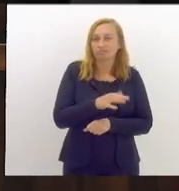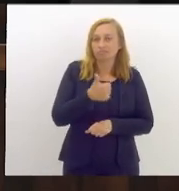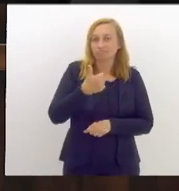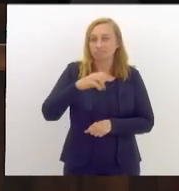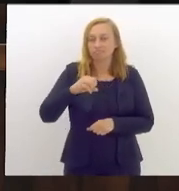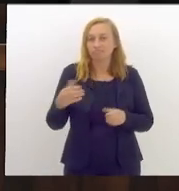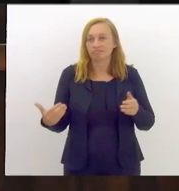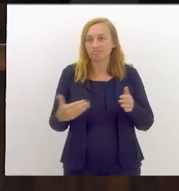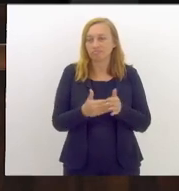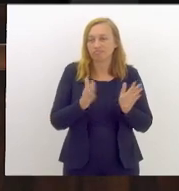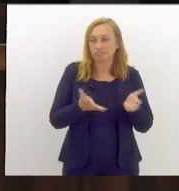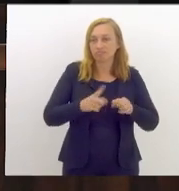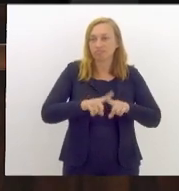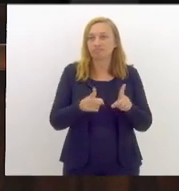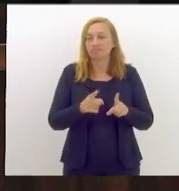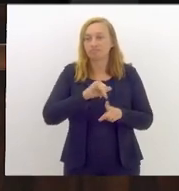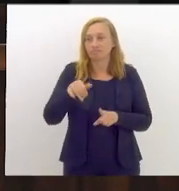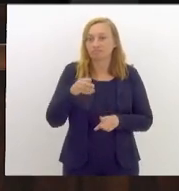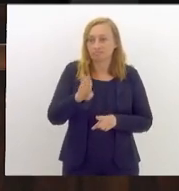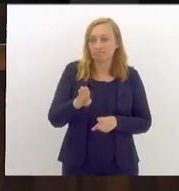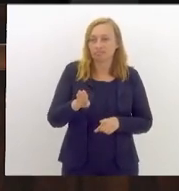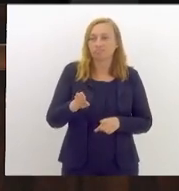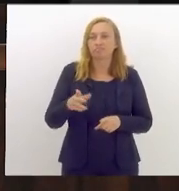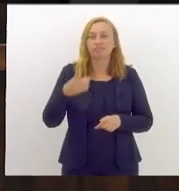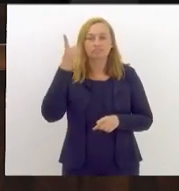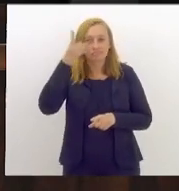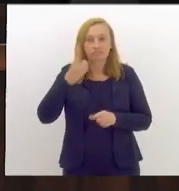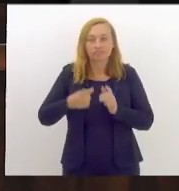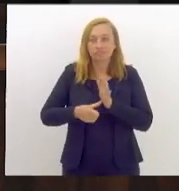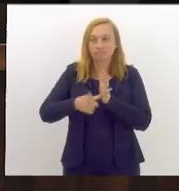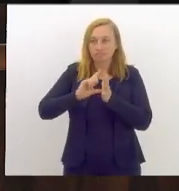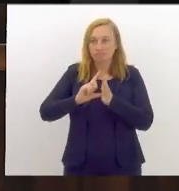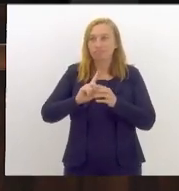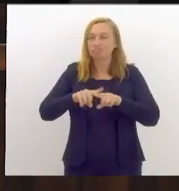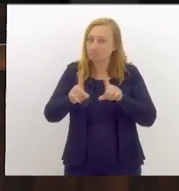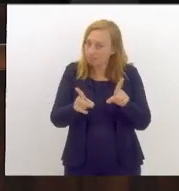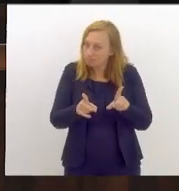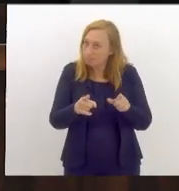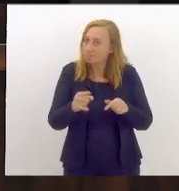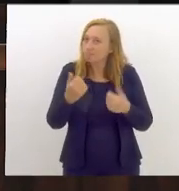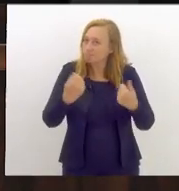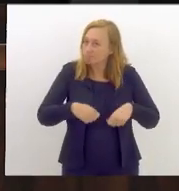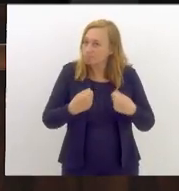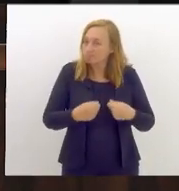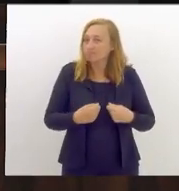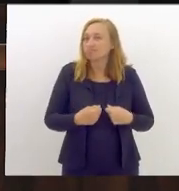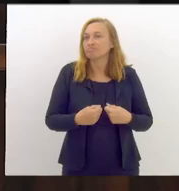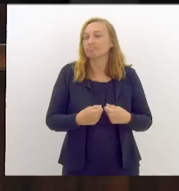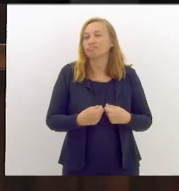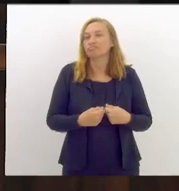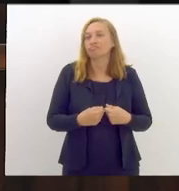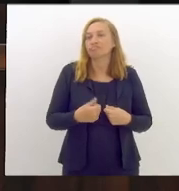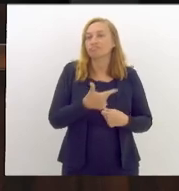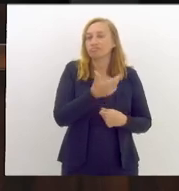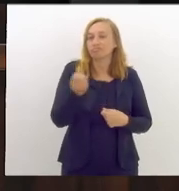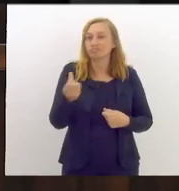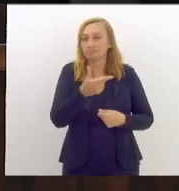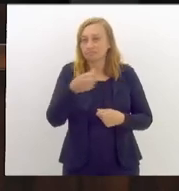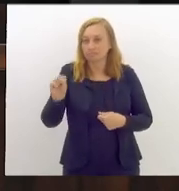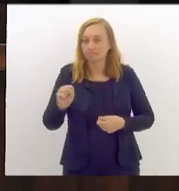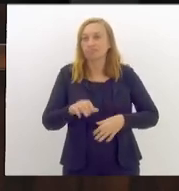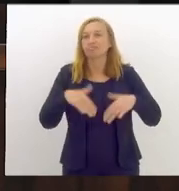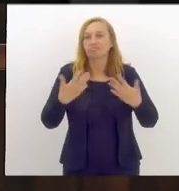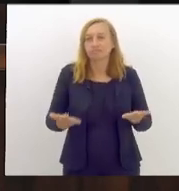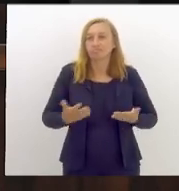19 para cá já foi deputado conosco também antes é mas principalmente 16 a 18